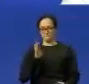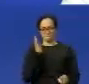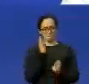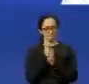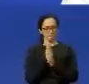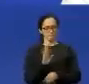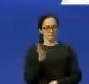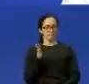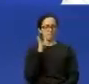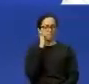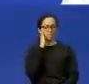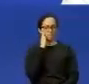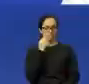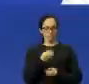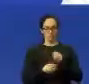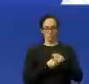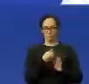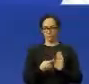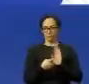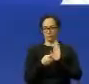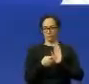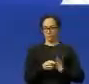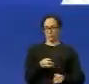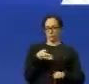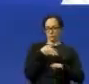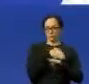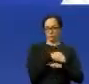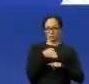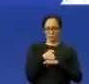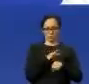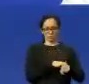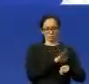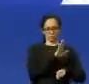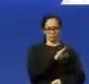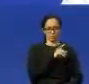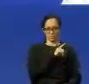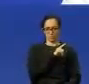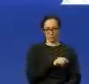que aquela que apresenta o valor superior